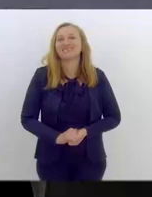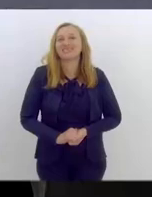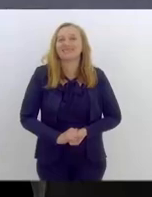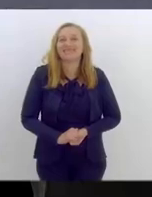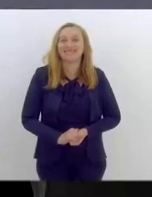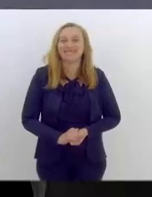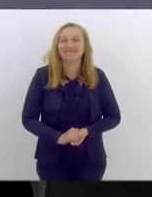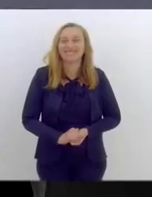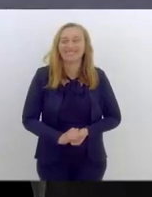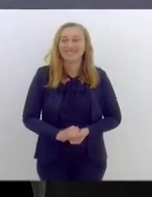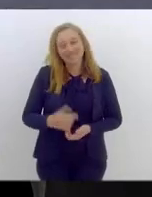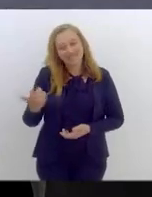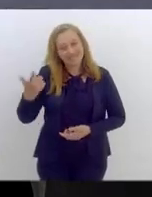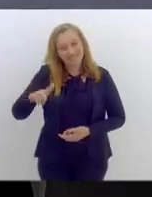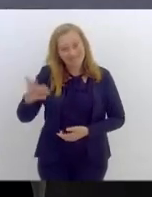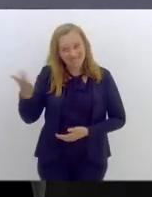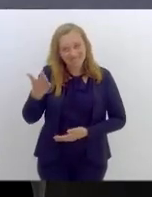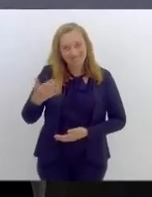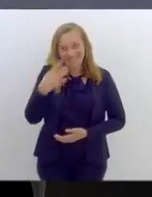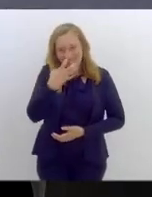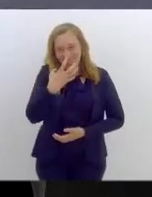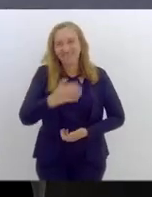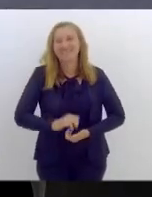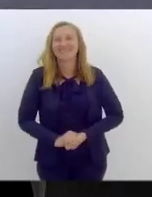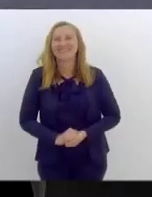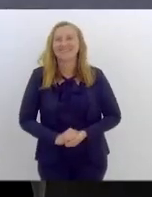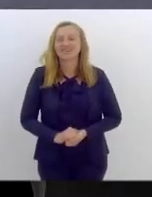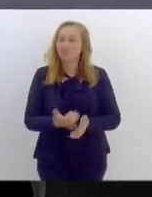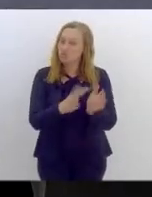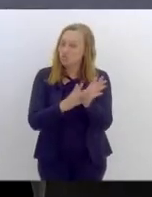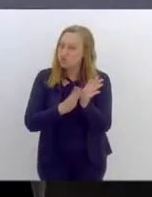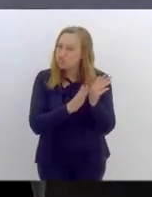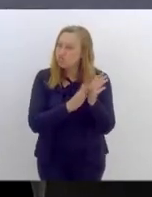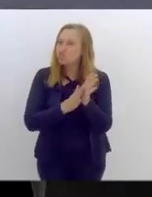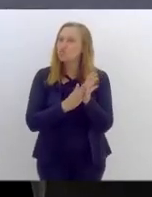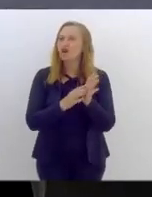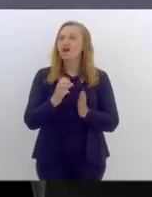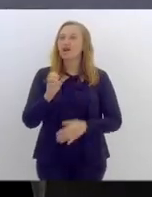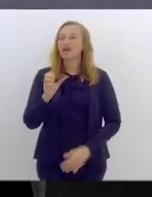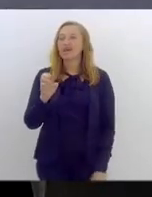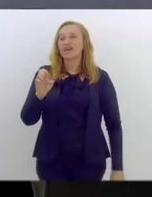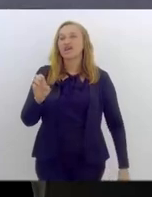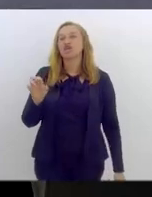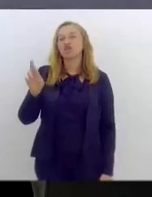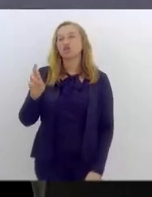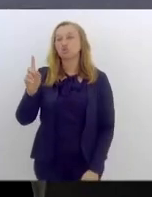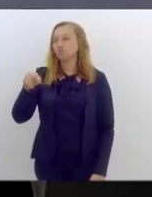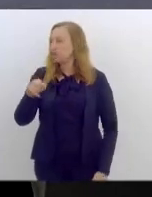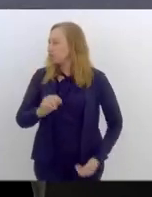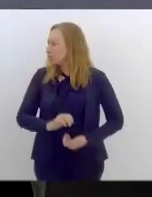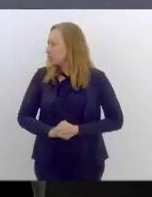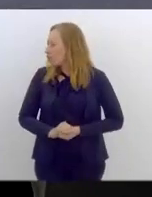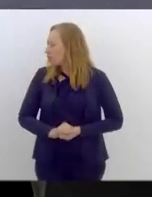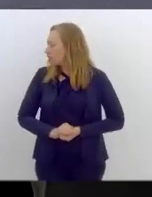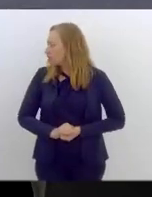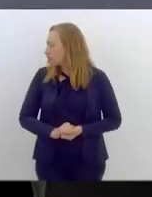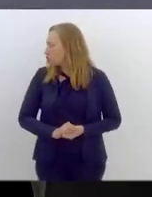faz um sol maior então. Vamos lá. Vamos fazer um samba então. Vamos fazer um samba. Falou Exu, vamos falar com samba. Olha lá.